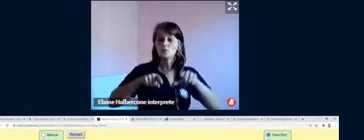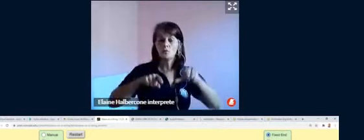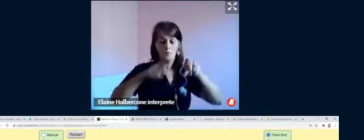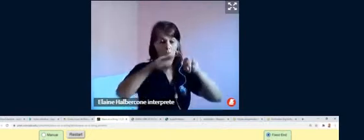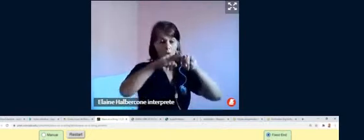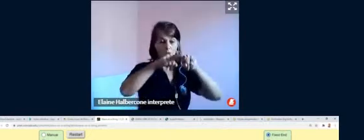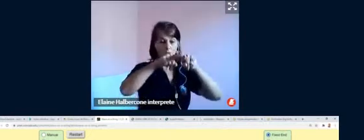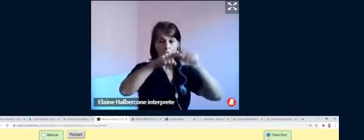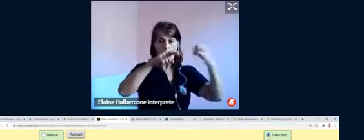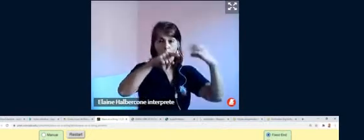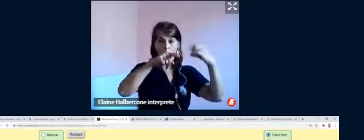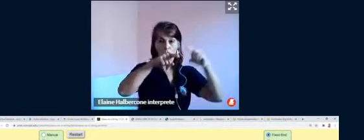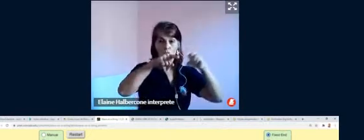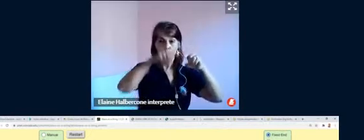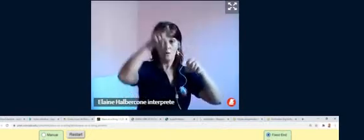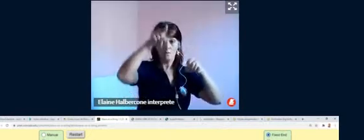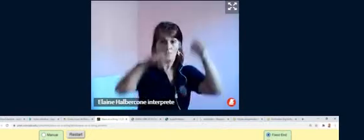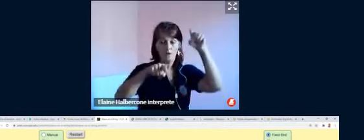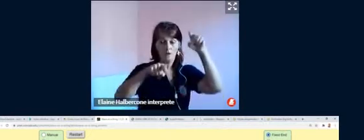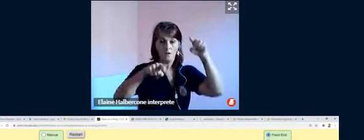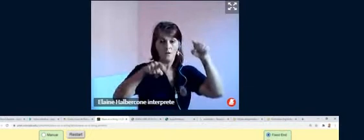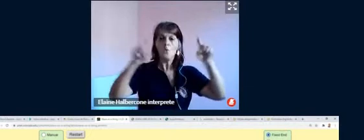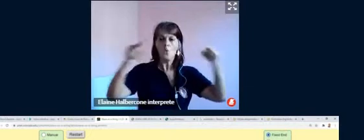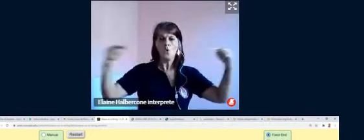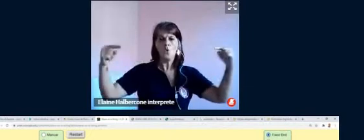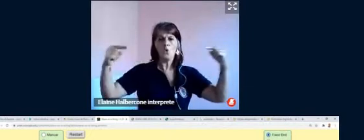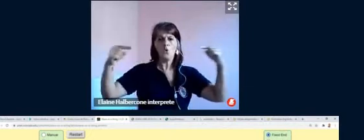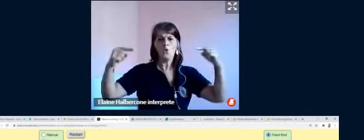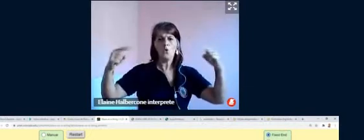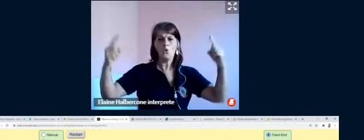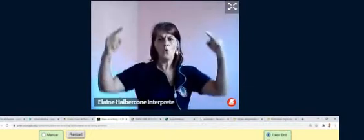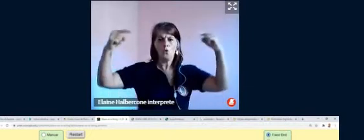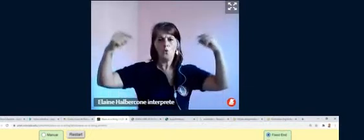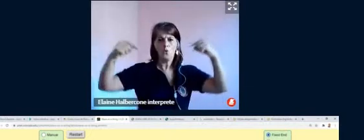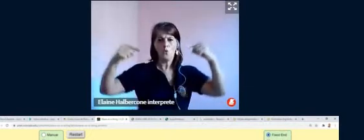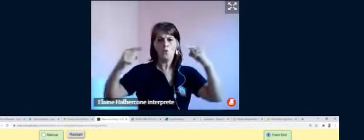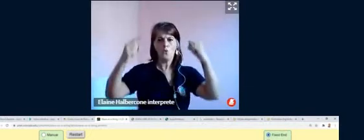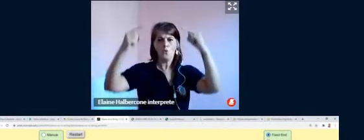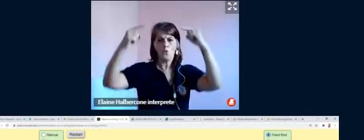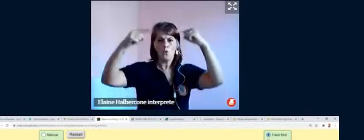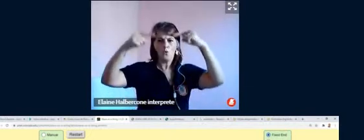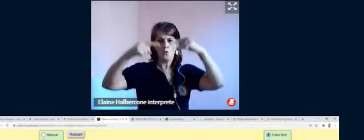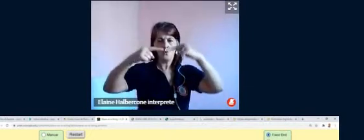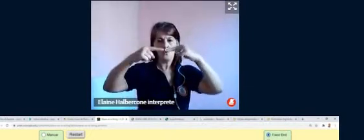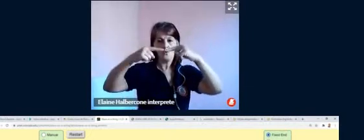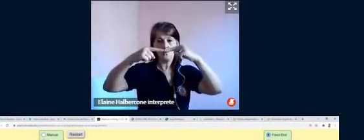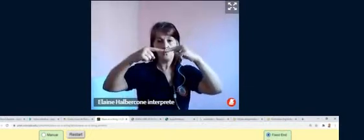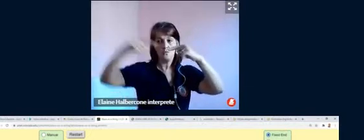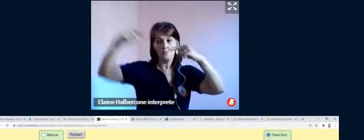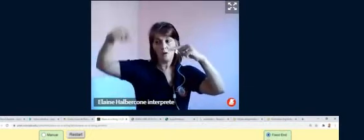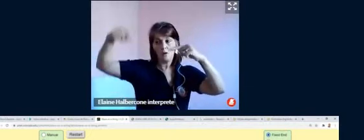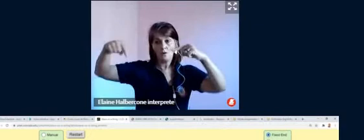outro por baixo, eu preciso que os dois se encontrem por cima ou os dois se encontrem